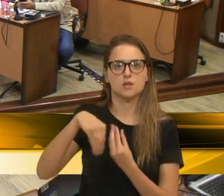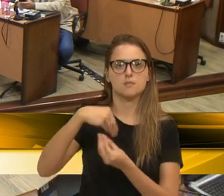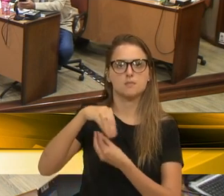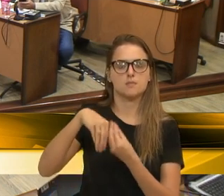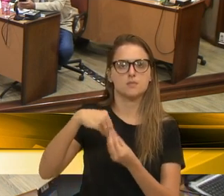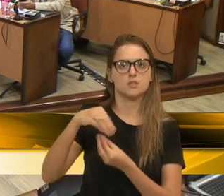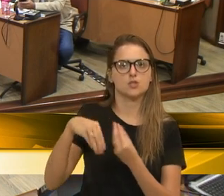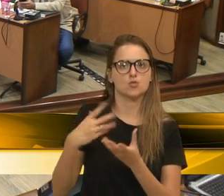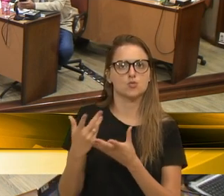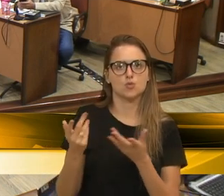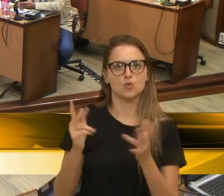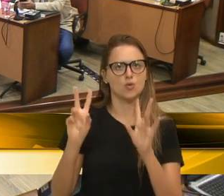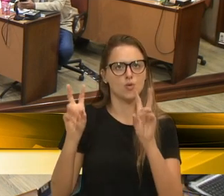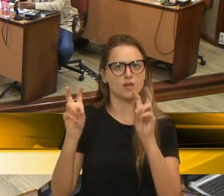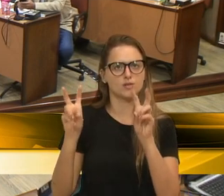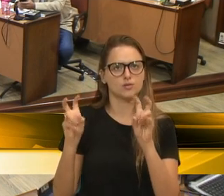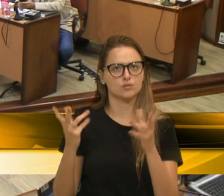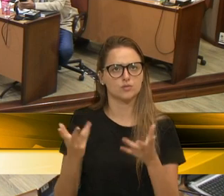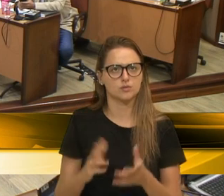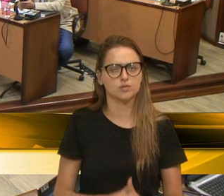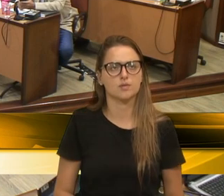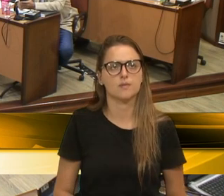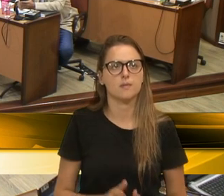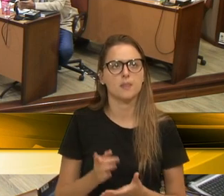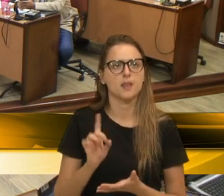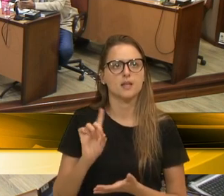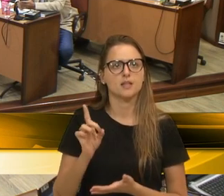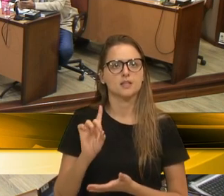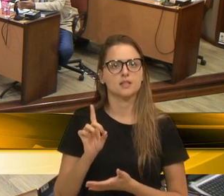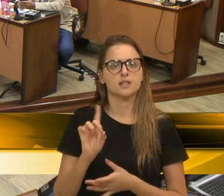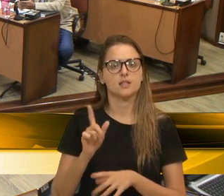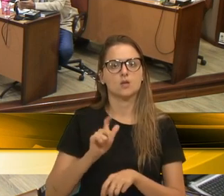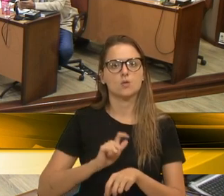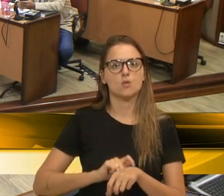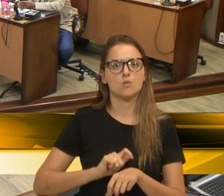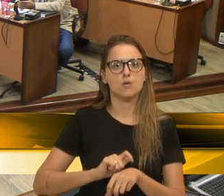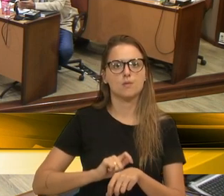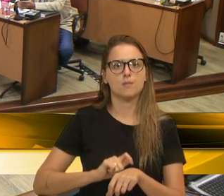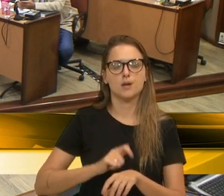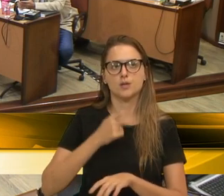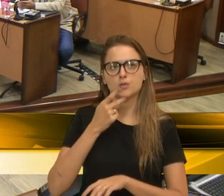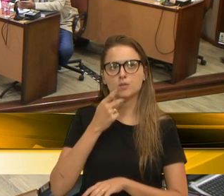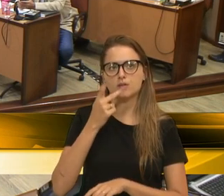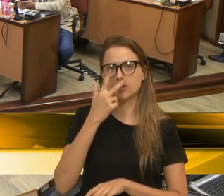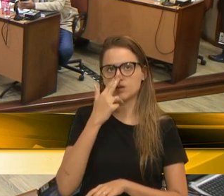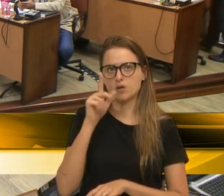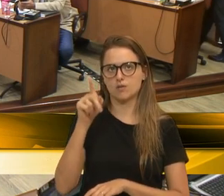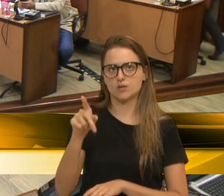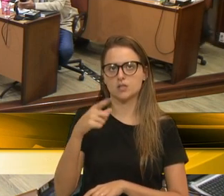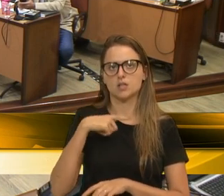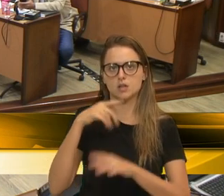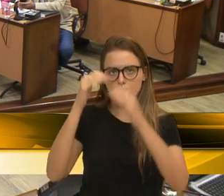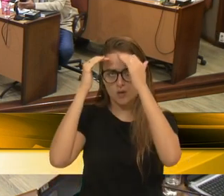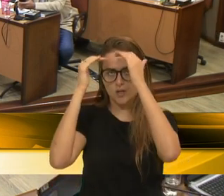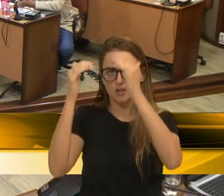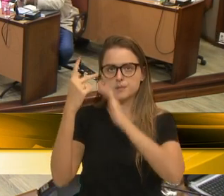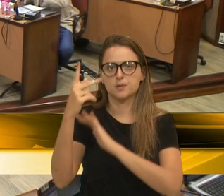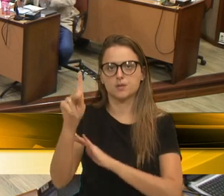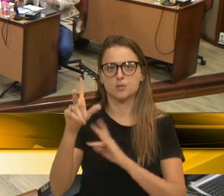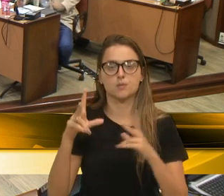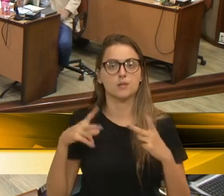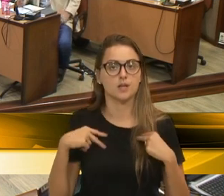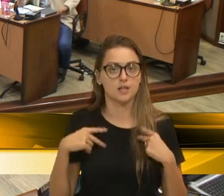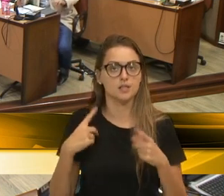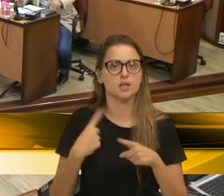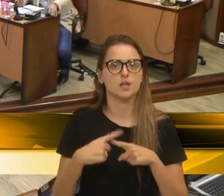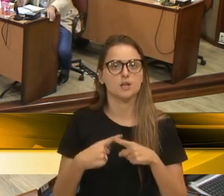com bugalhos. Não é o momento para esse tipo de manifestação, com todo o respeito que Vossa Senhoria merece, até